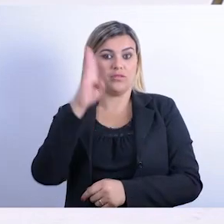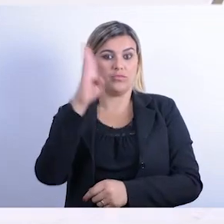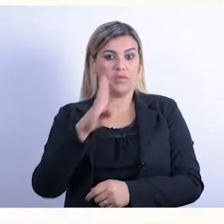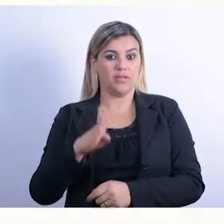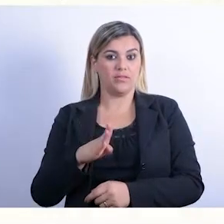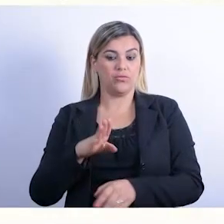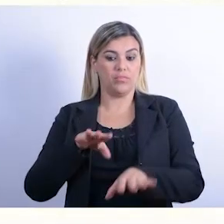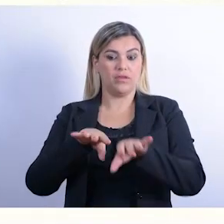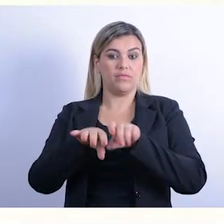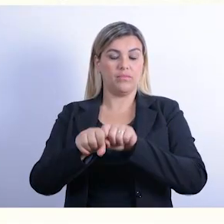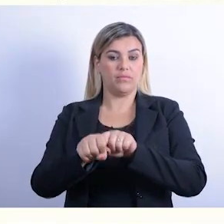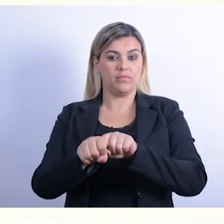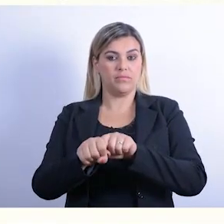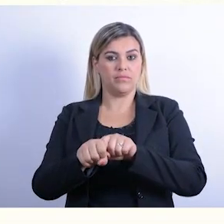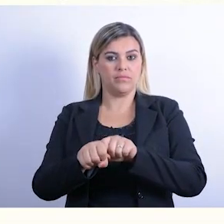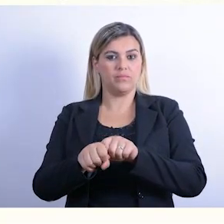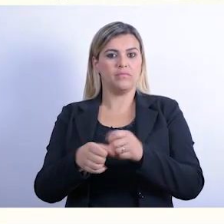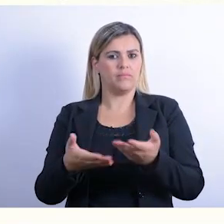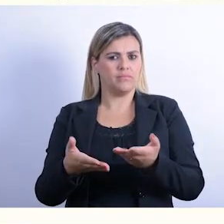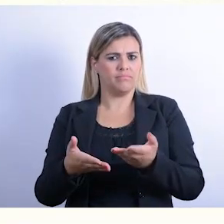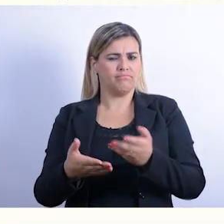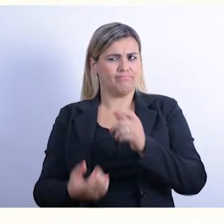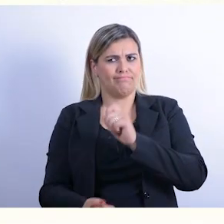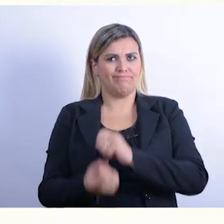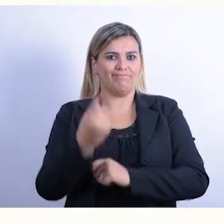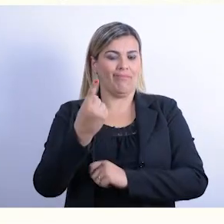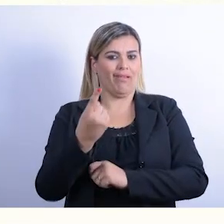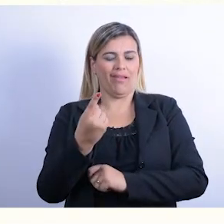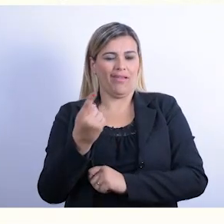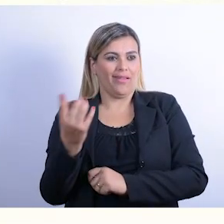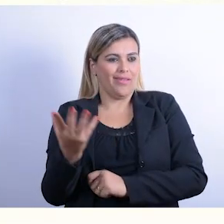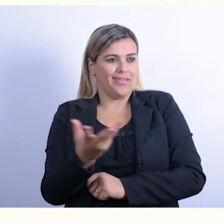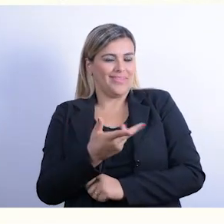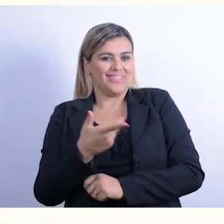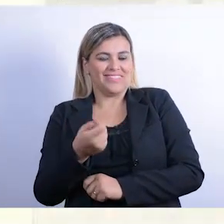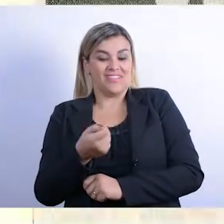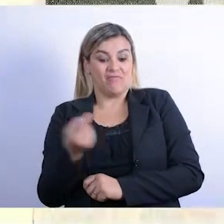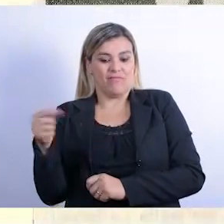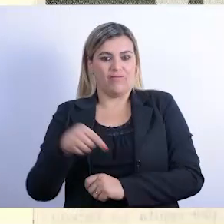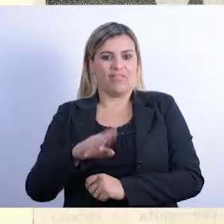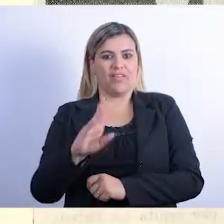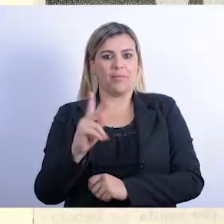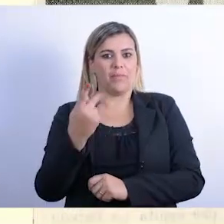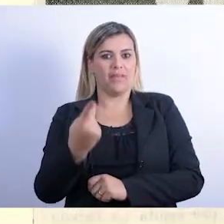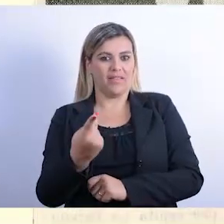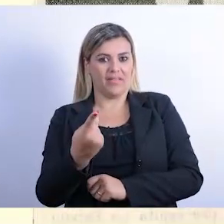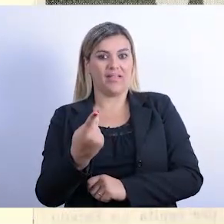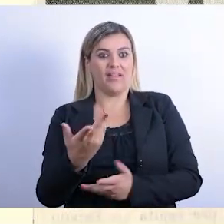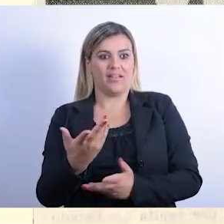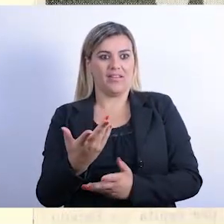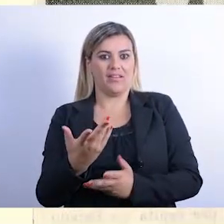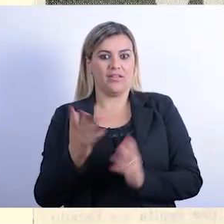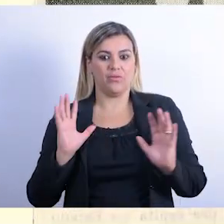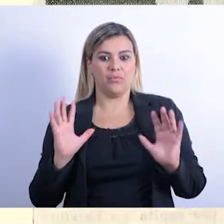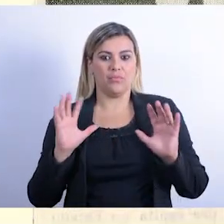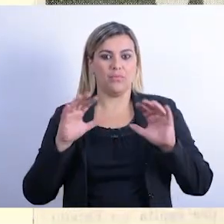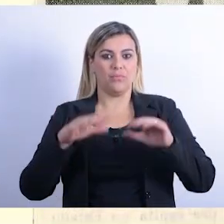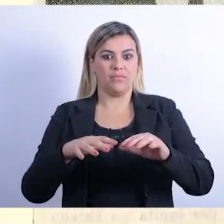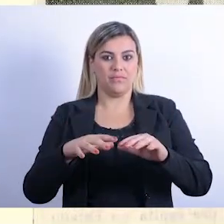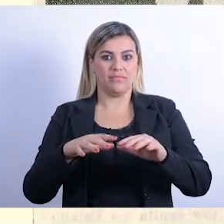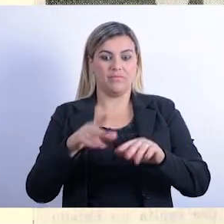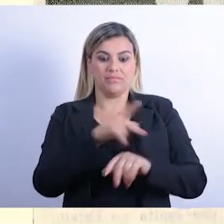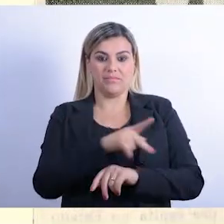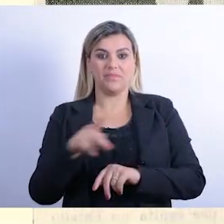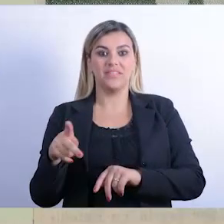República para a sua formatura. E é uma coisa fantástica vir a Belo Horizonte, o